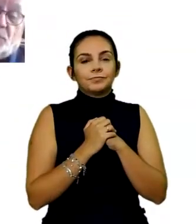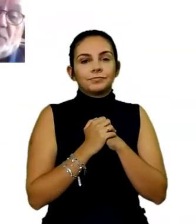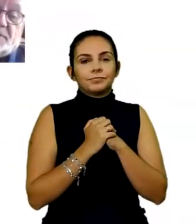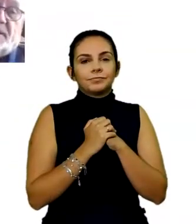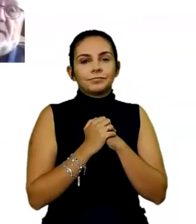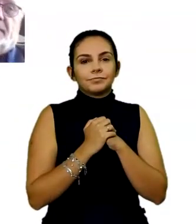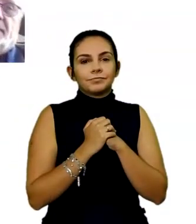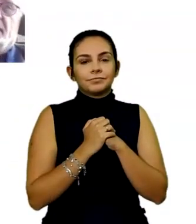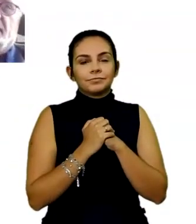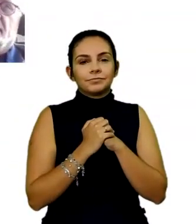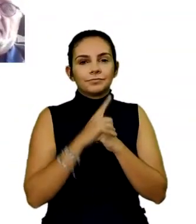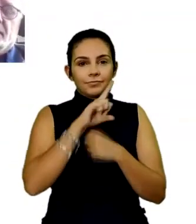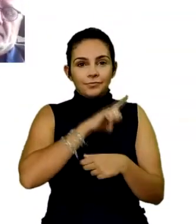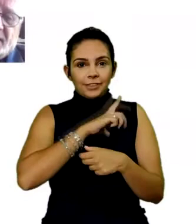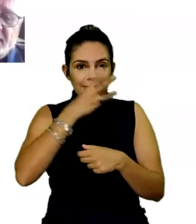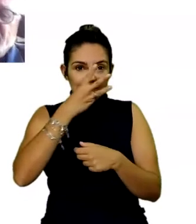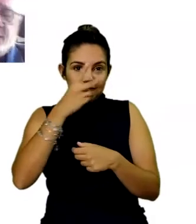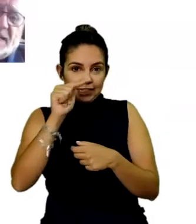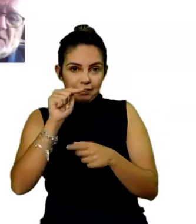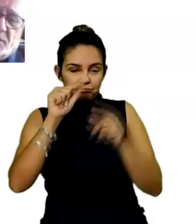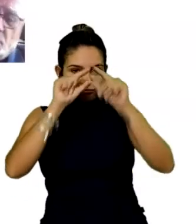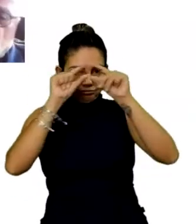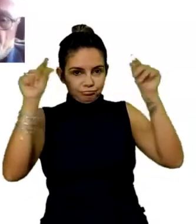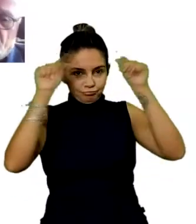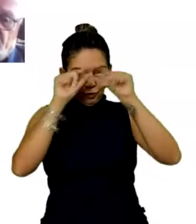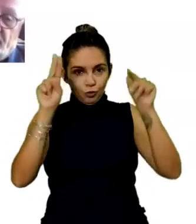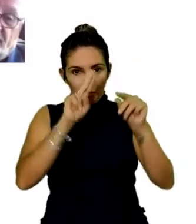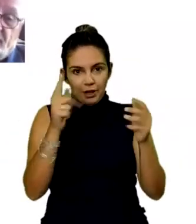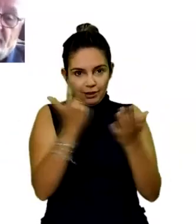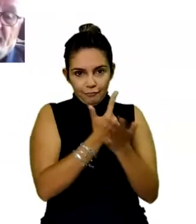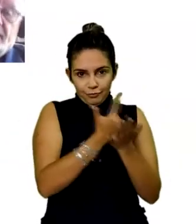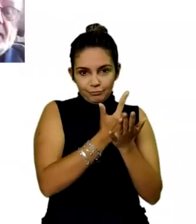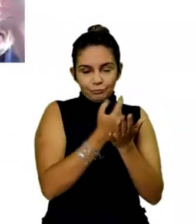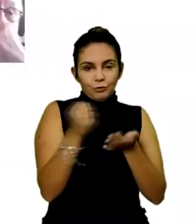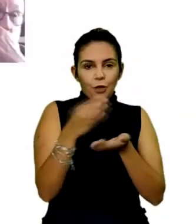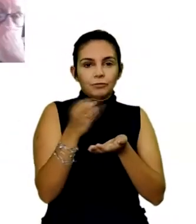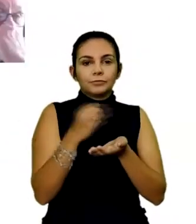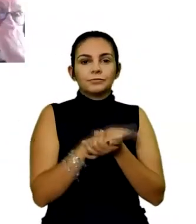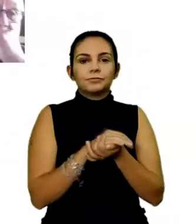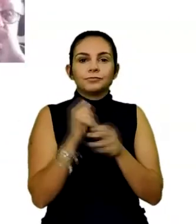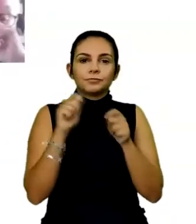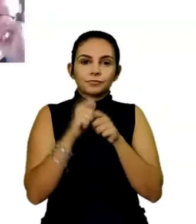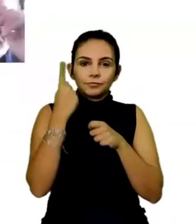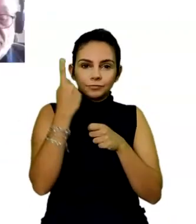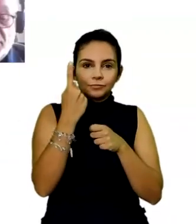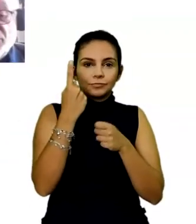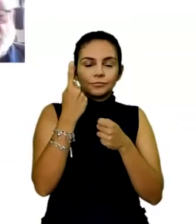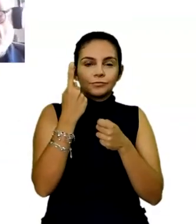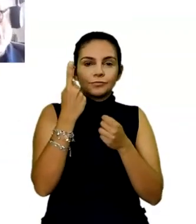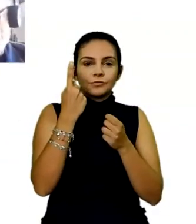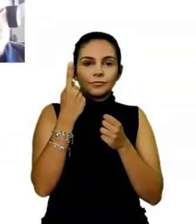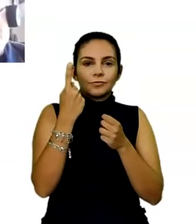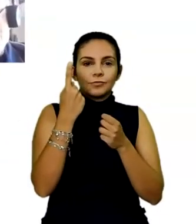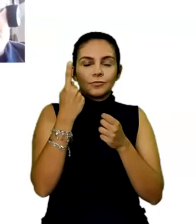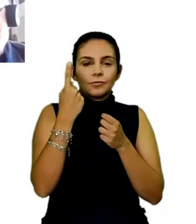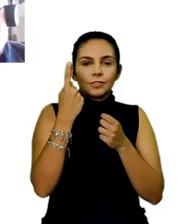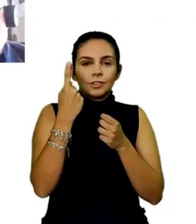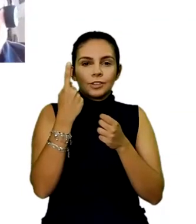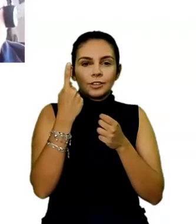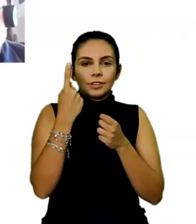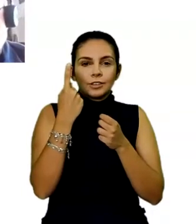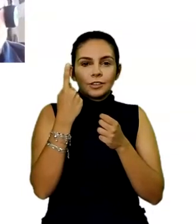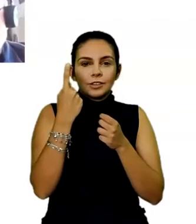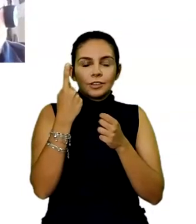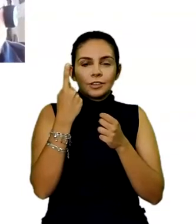Gato e Rato, que hoje tem 37 títulos, né? E eu fiz uma coleção, fiz a